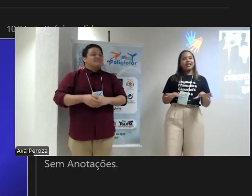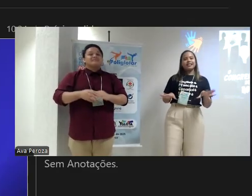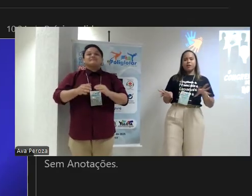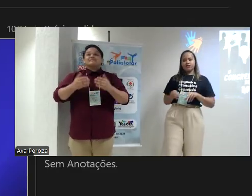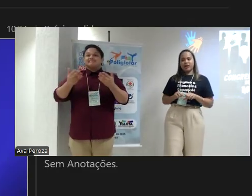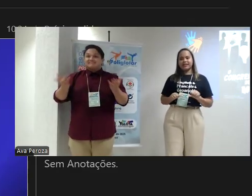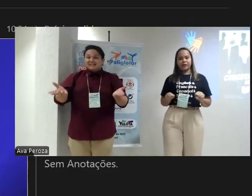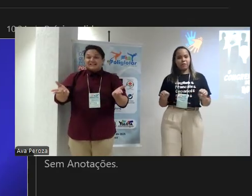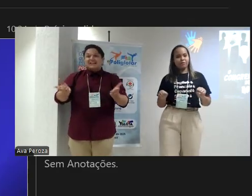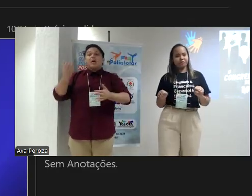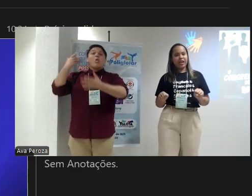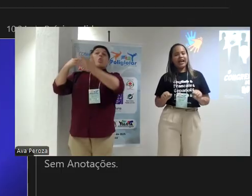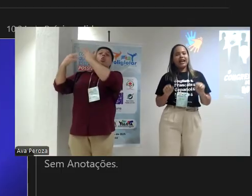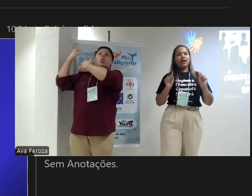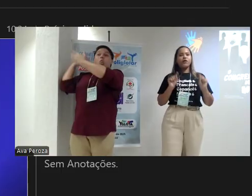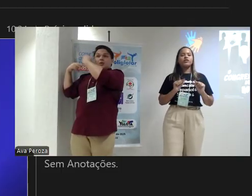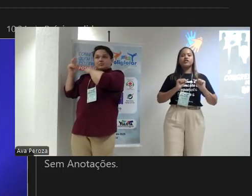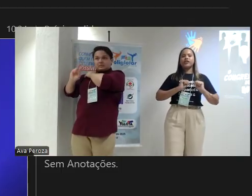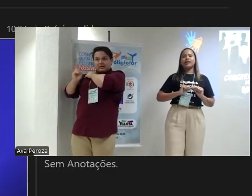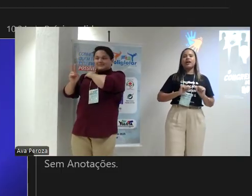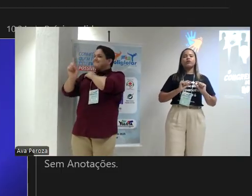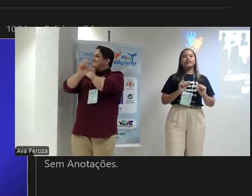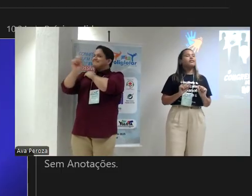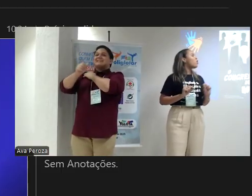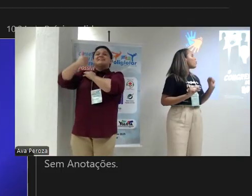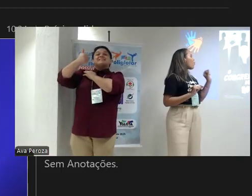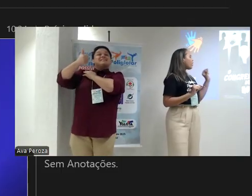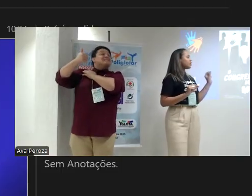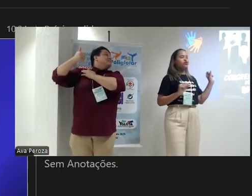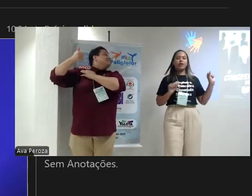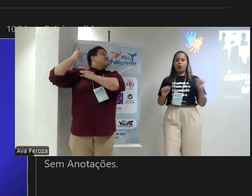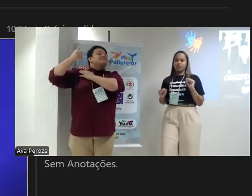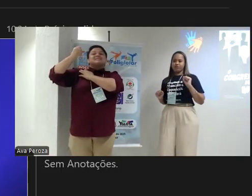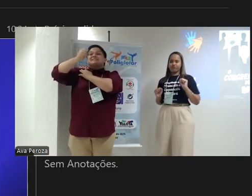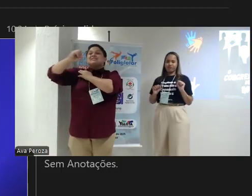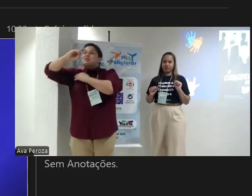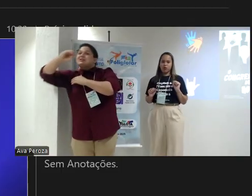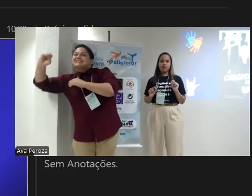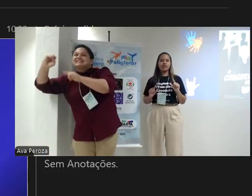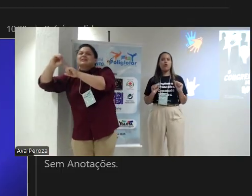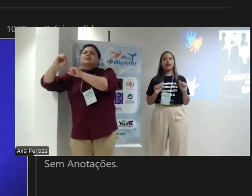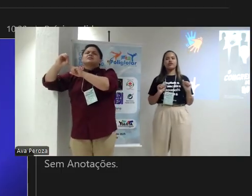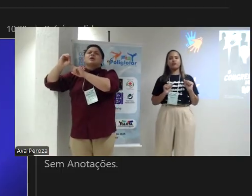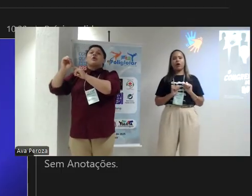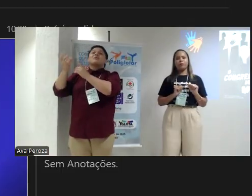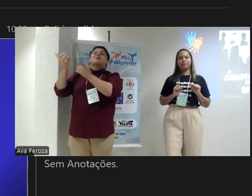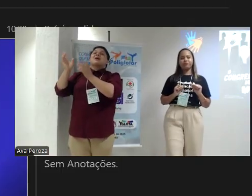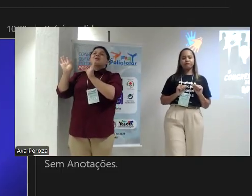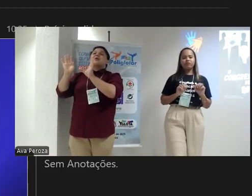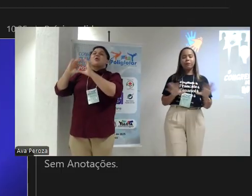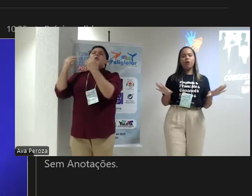Porém, nem sempre foi assim. Em 1880, aconteceu o Congresso de Milão. O que foi esse Congresso de